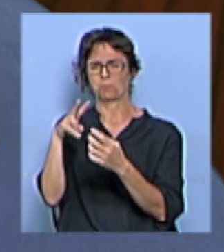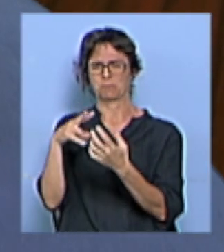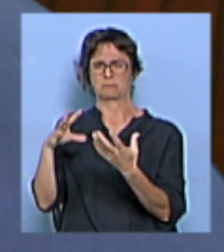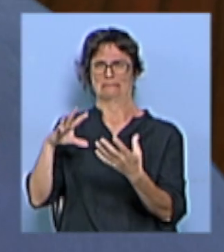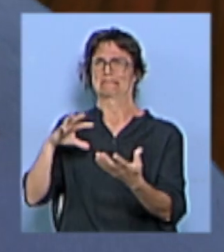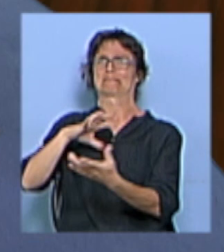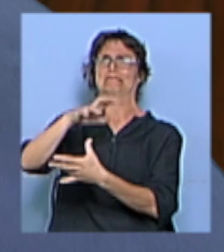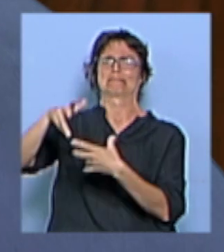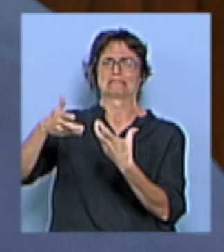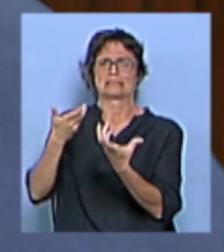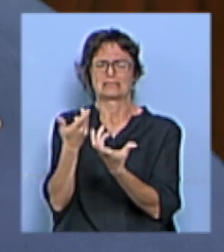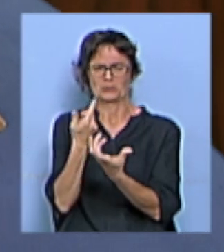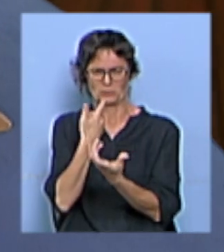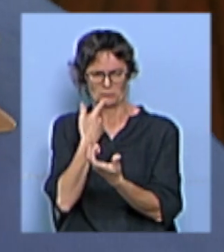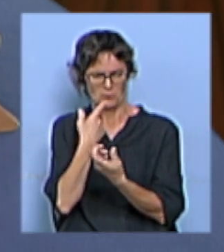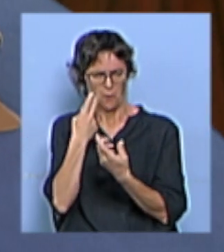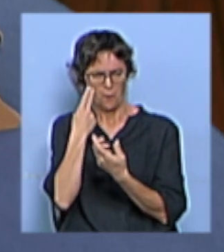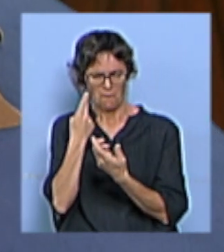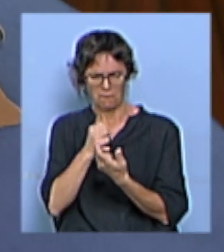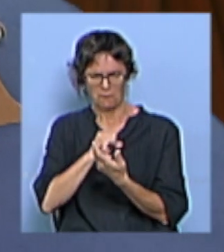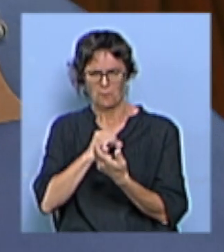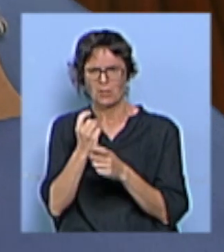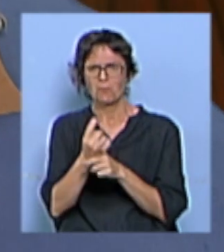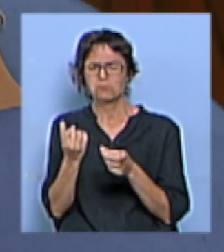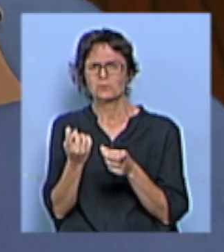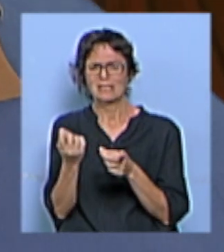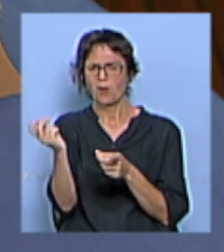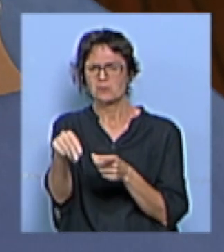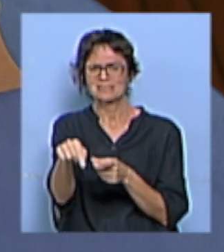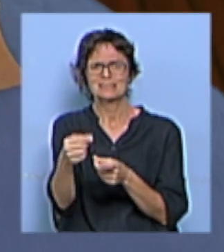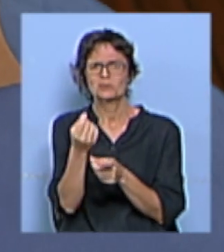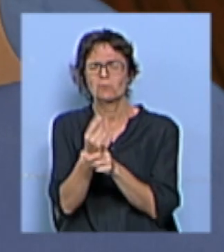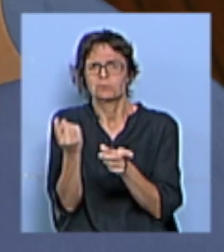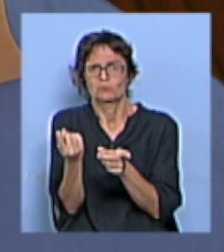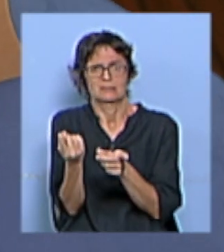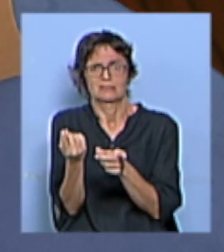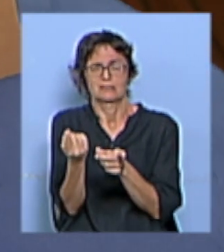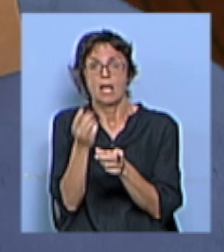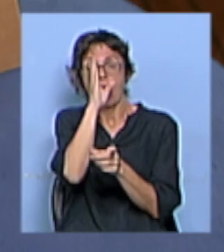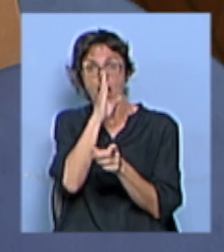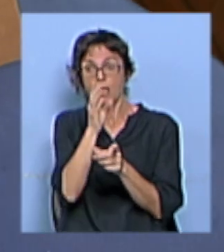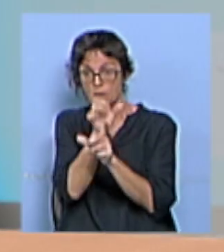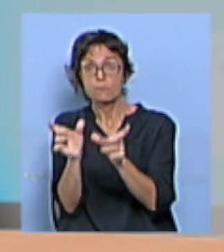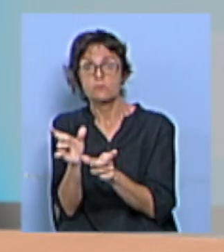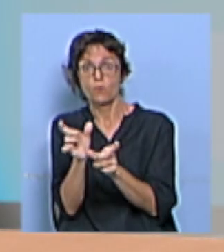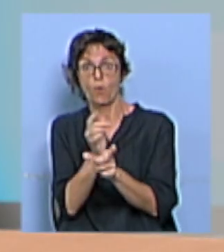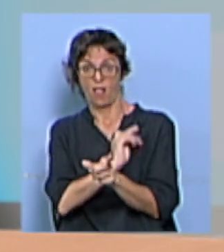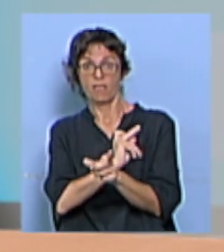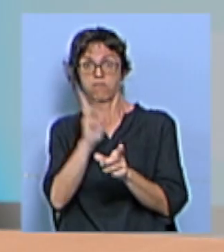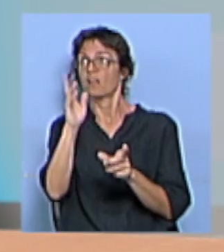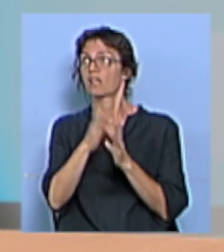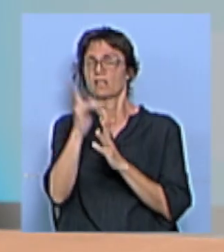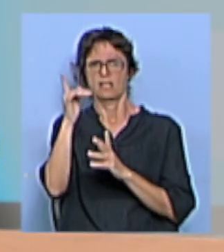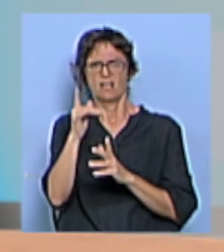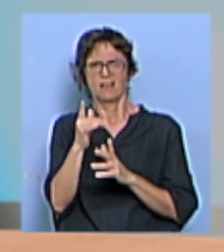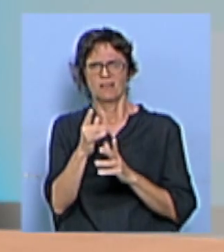sentido da nossa existência, da nossa vida e disto tudo. E para quem é crente, então ainda mais complicado. Neste caso, ser ateu, de certa